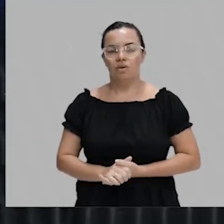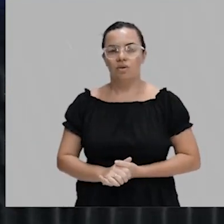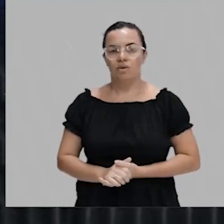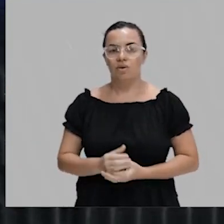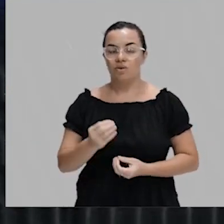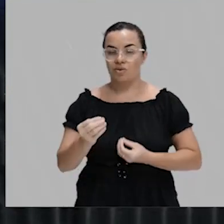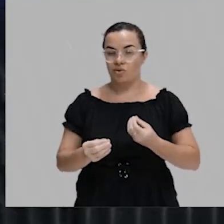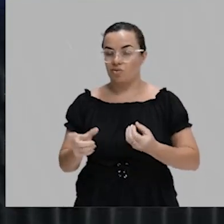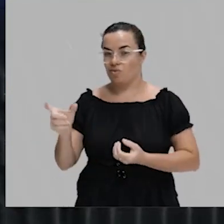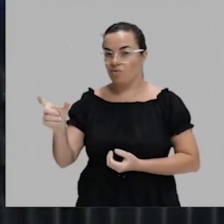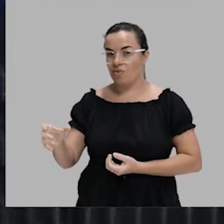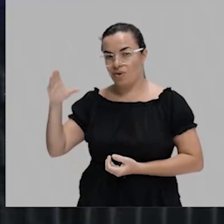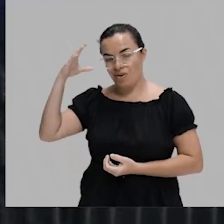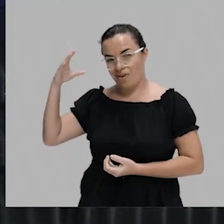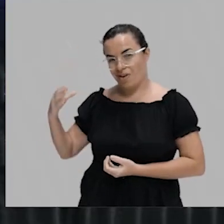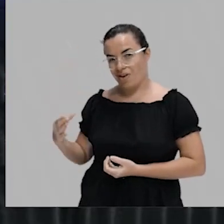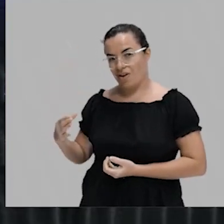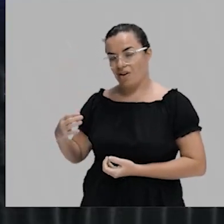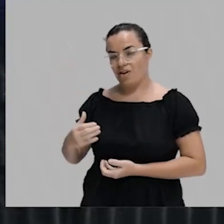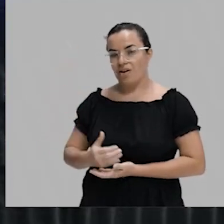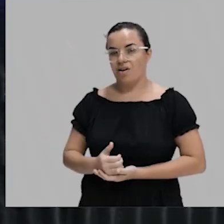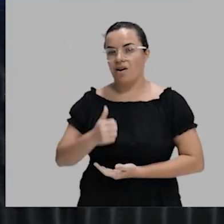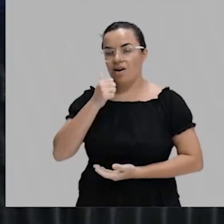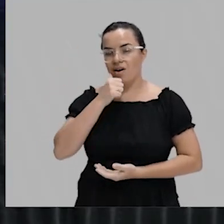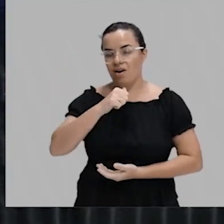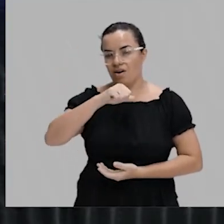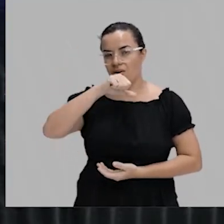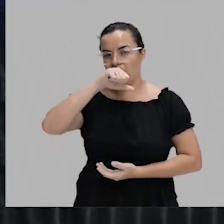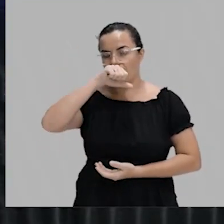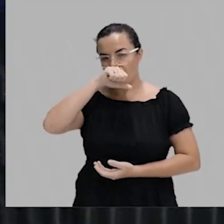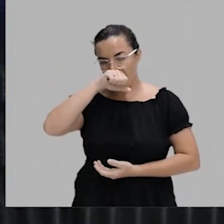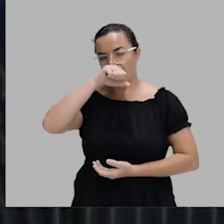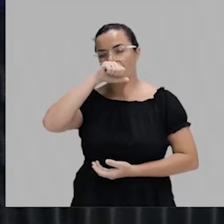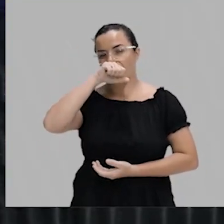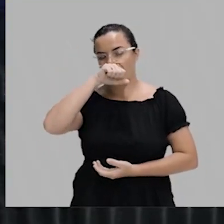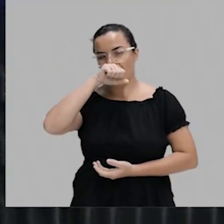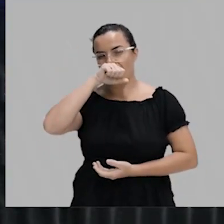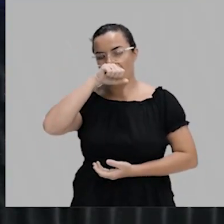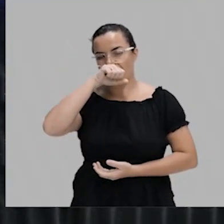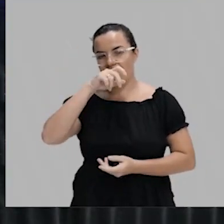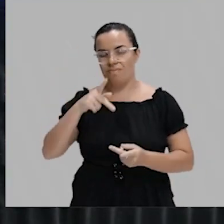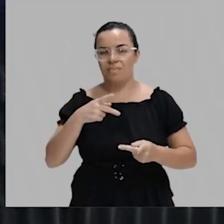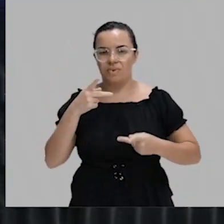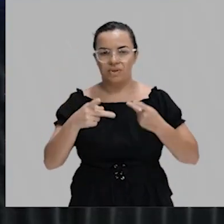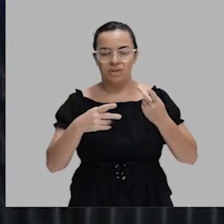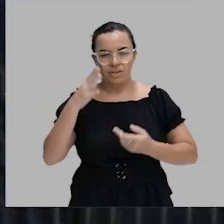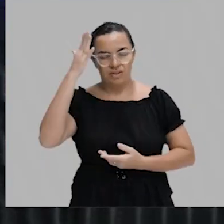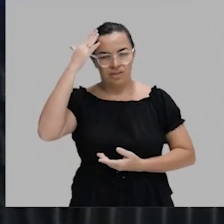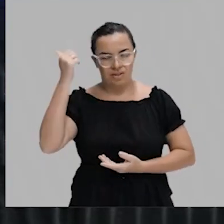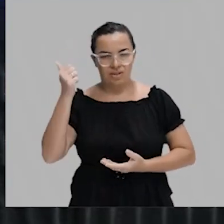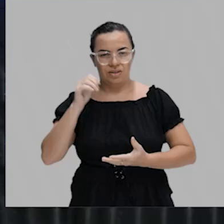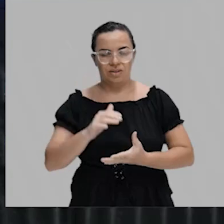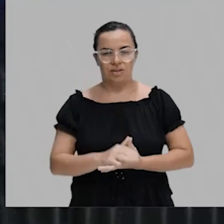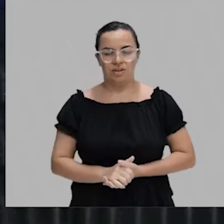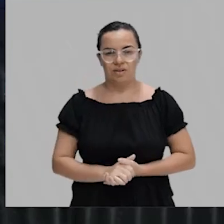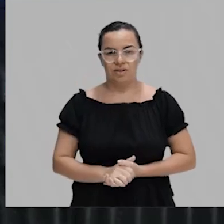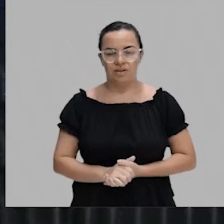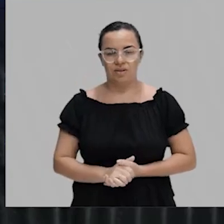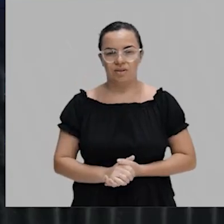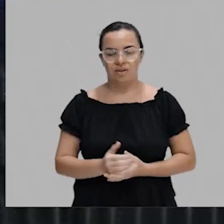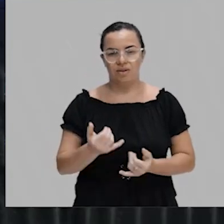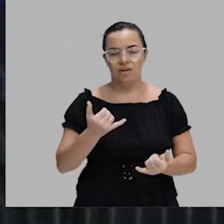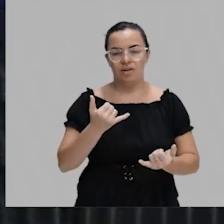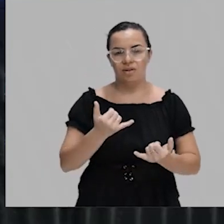minha mãe, eu não sei se eu vou falar do ditado certo, mas eu acho que você vai saber o que eu quero dizer.